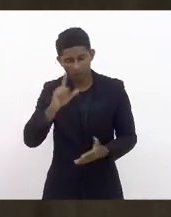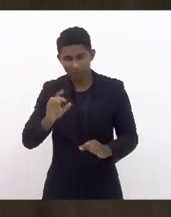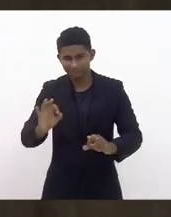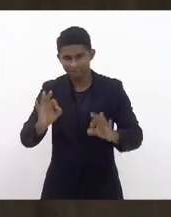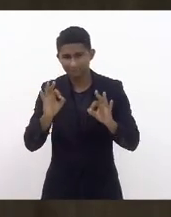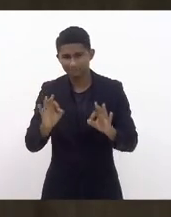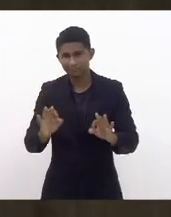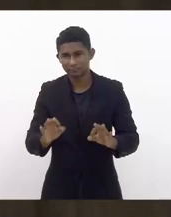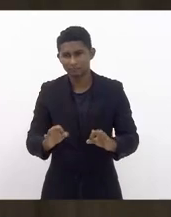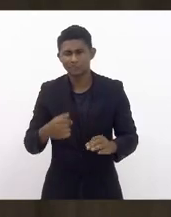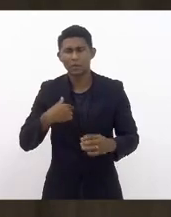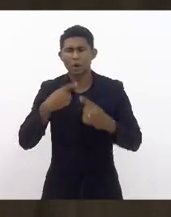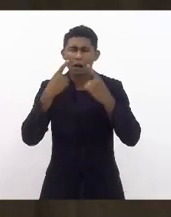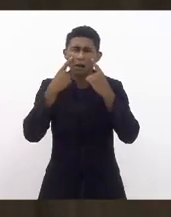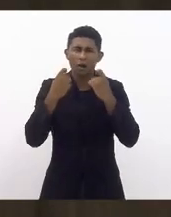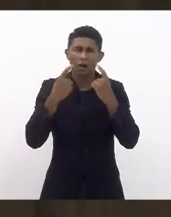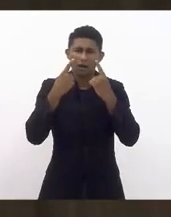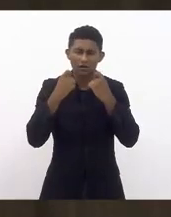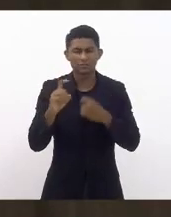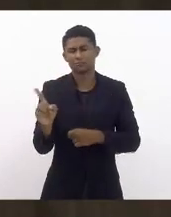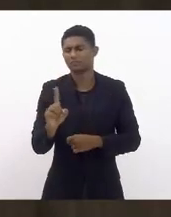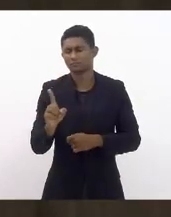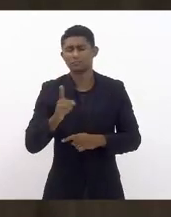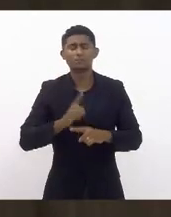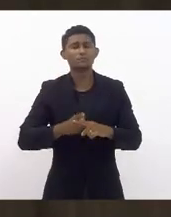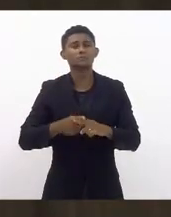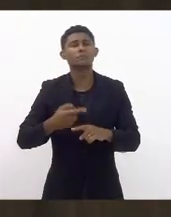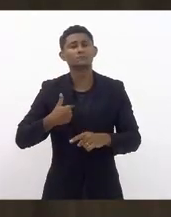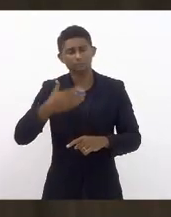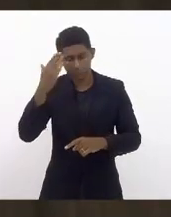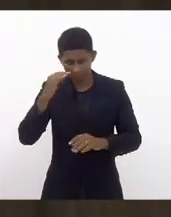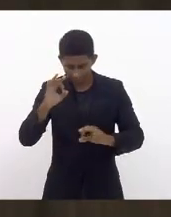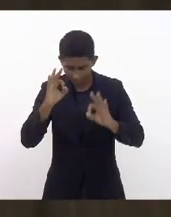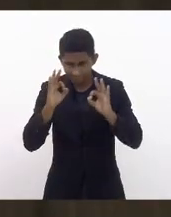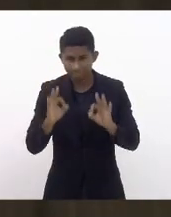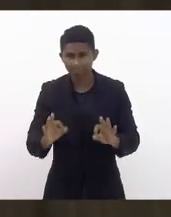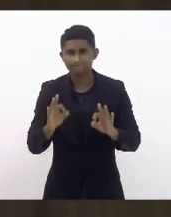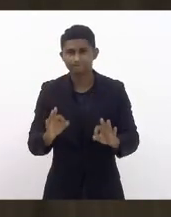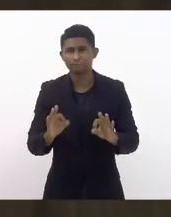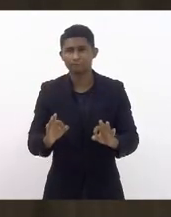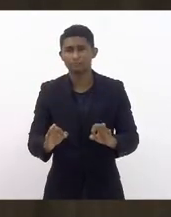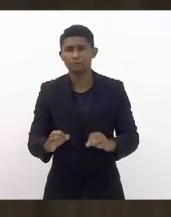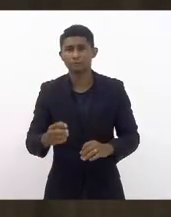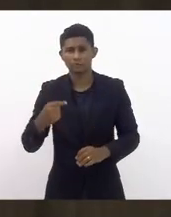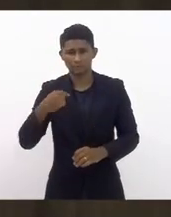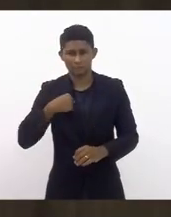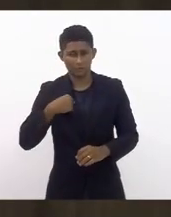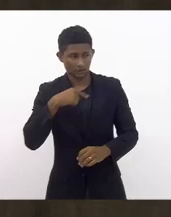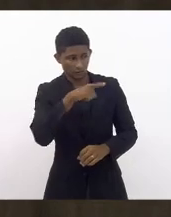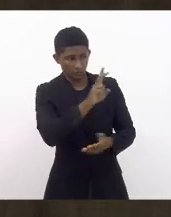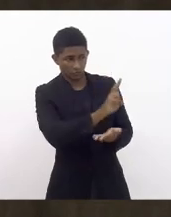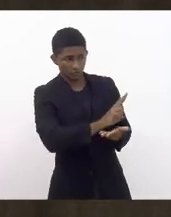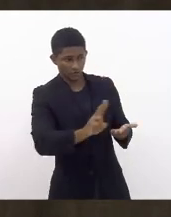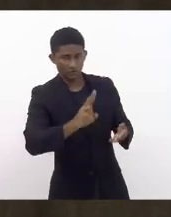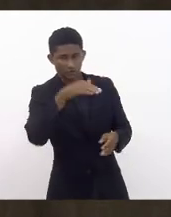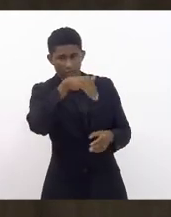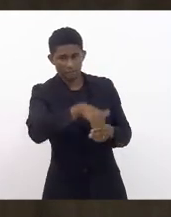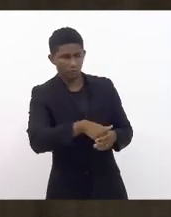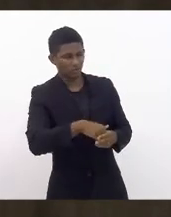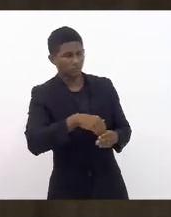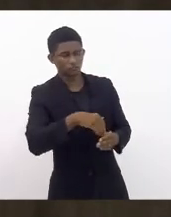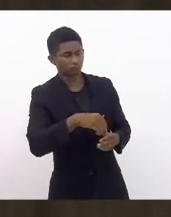Eu não choro, não, porque eu tenho certeza que eu não fechei uma universidade, mas